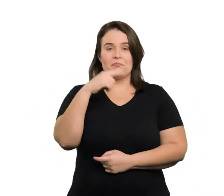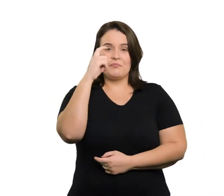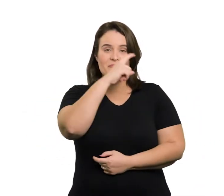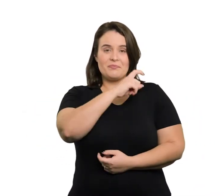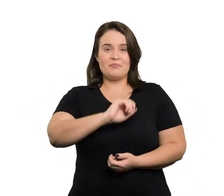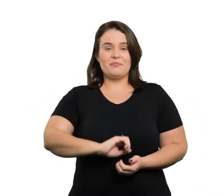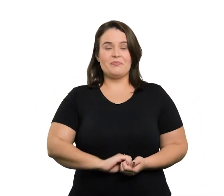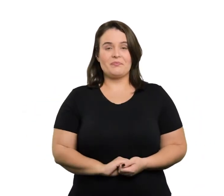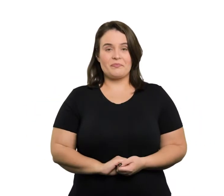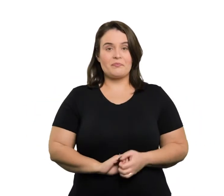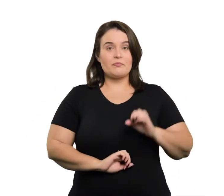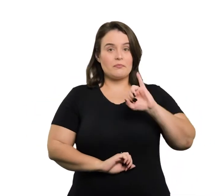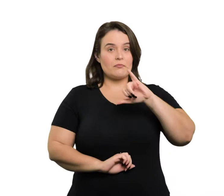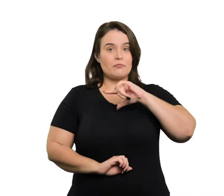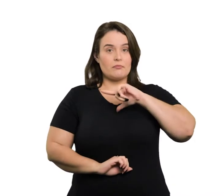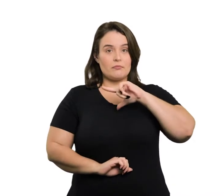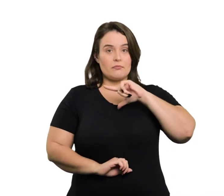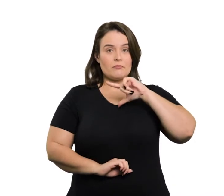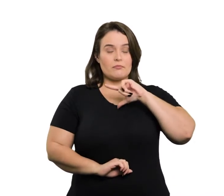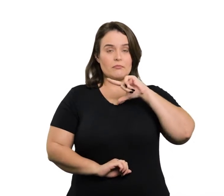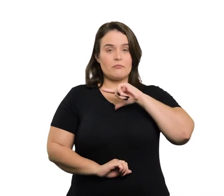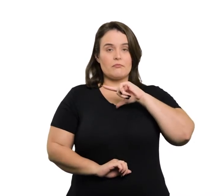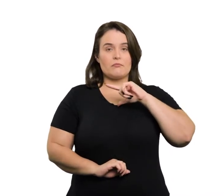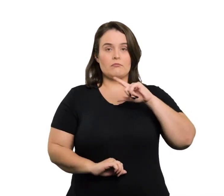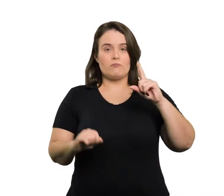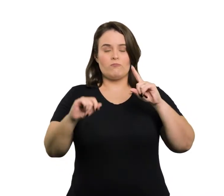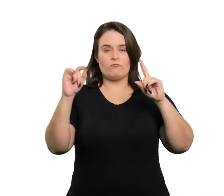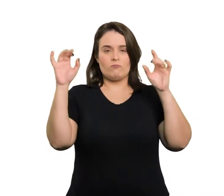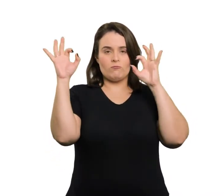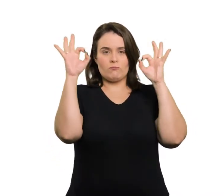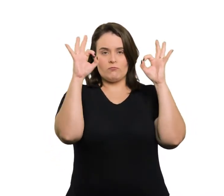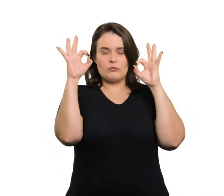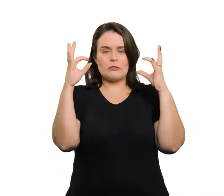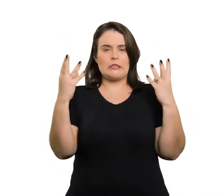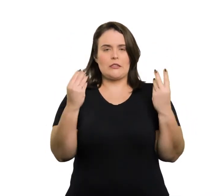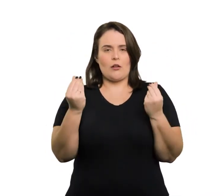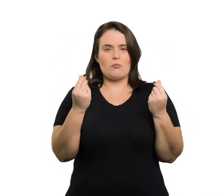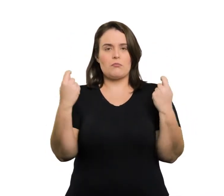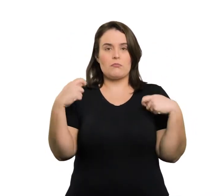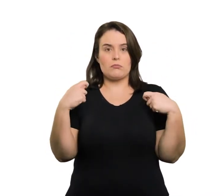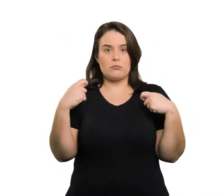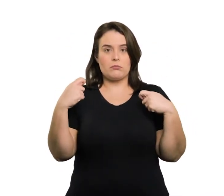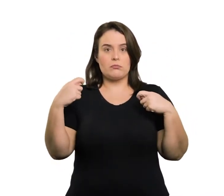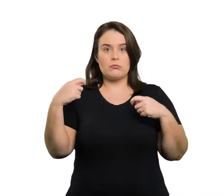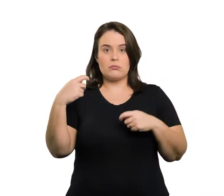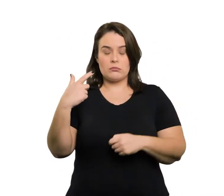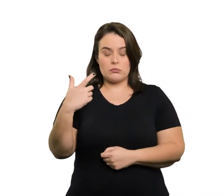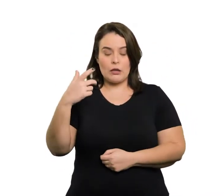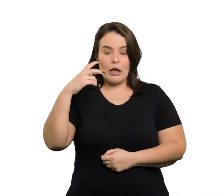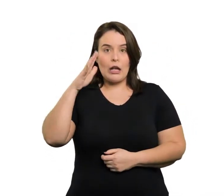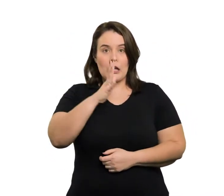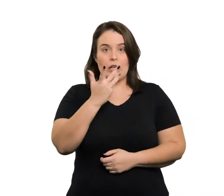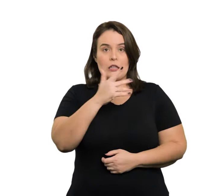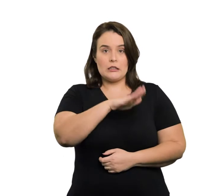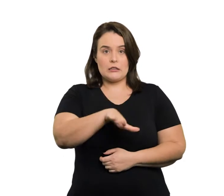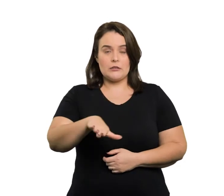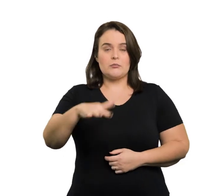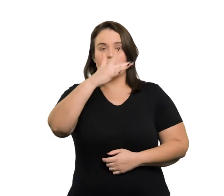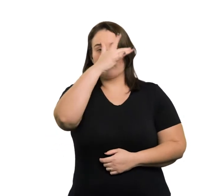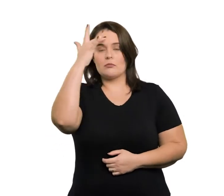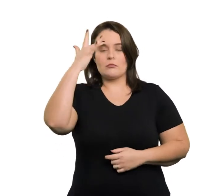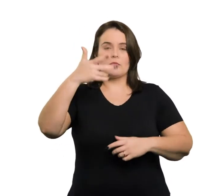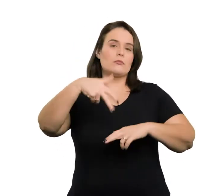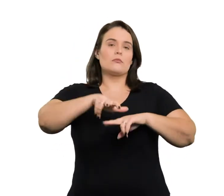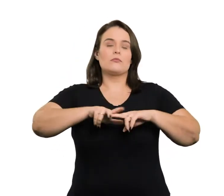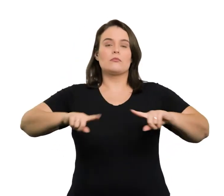mobilidade reduzida. Na existência de sensores ópticos, estes devem estar ajustados para captar crianças,